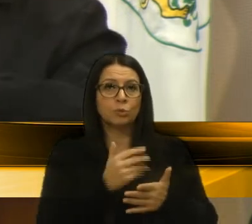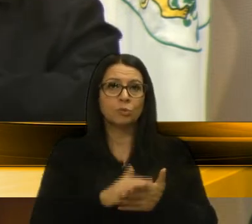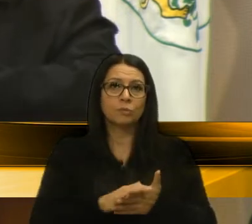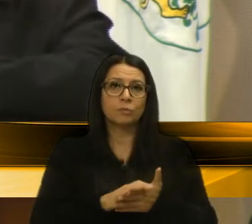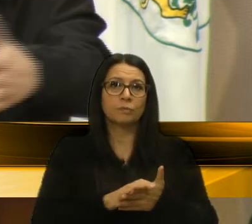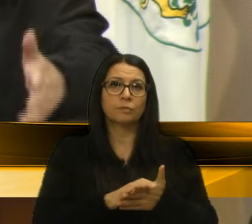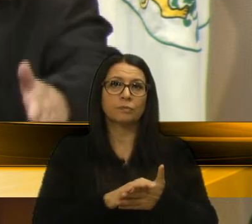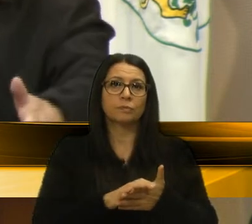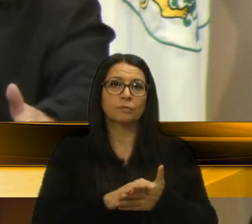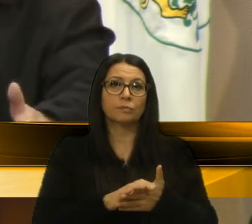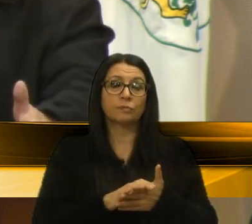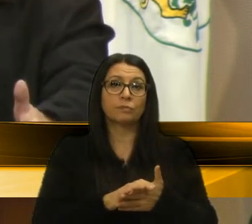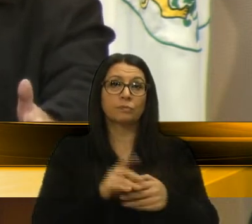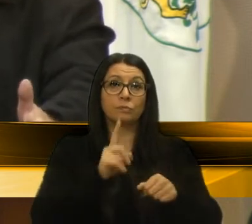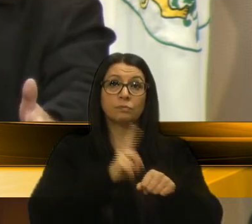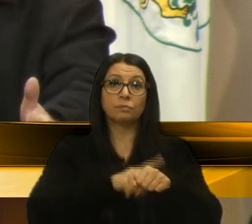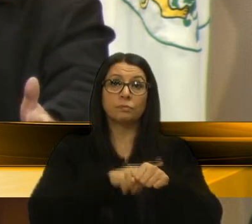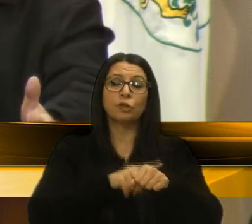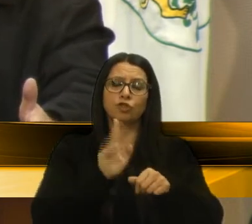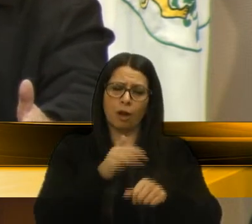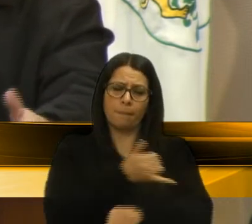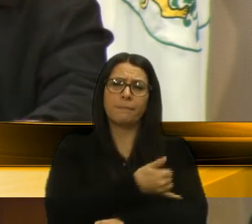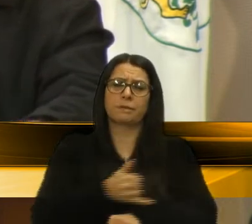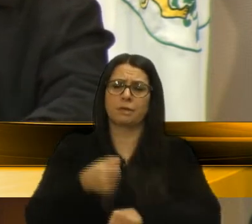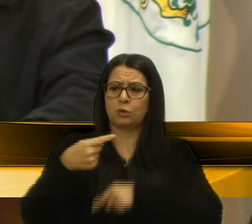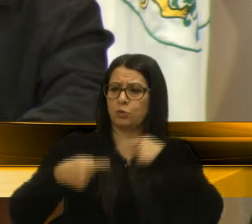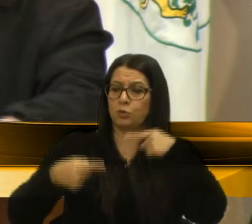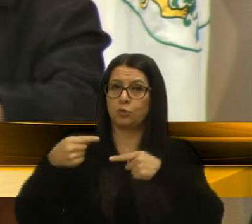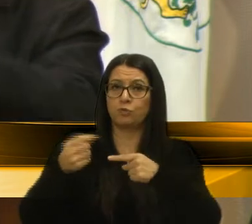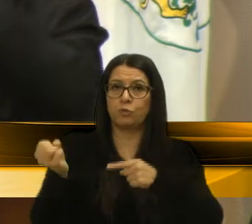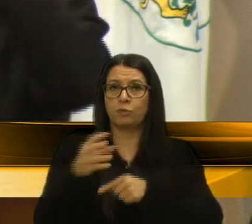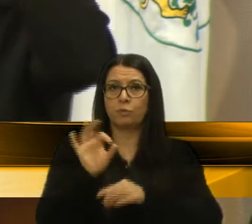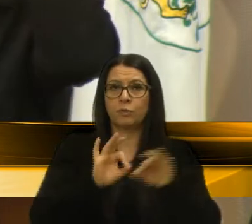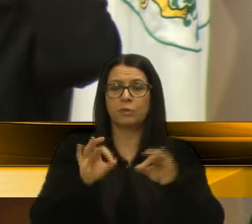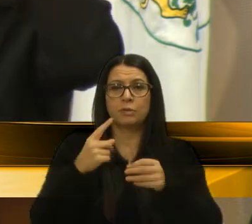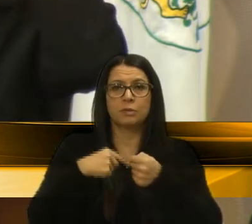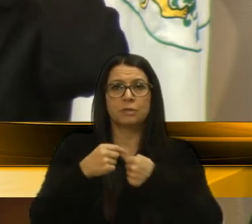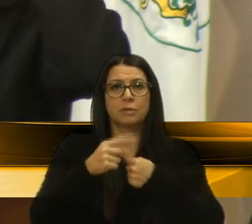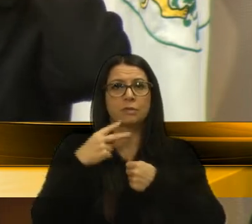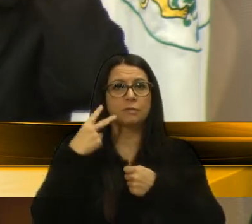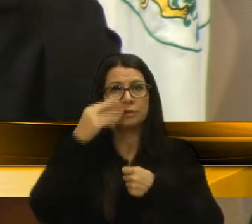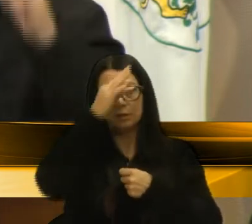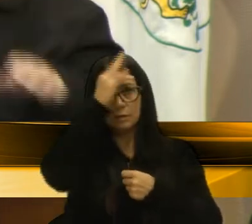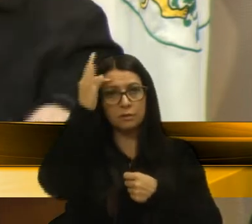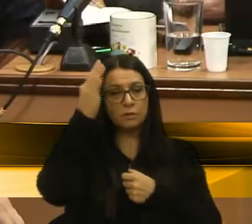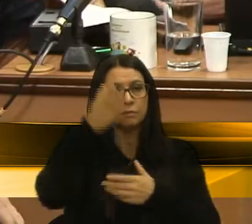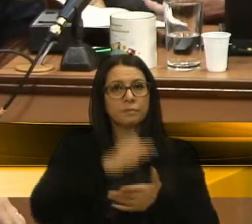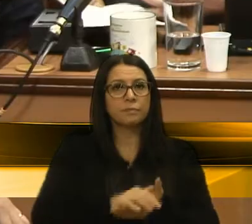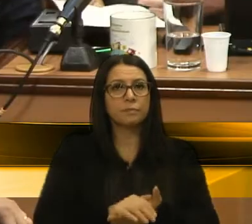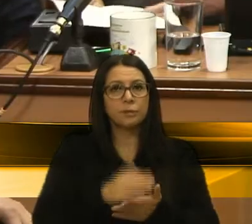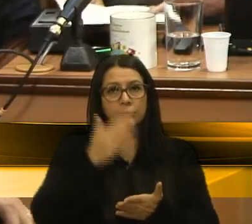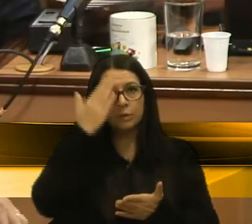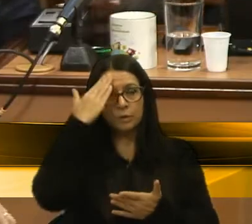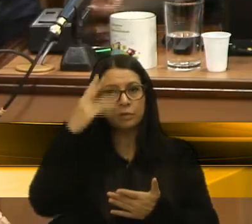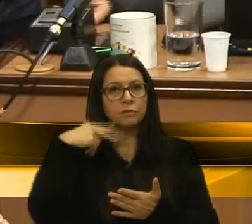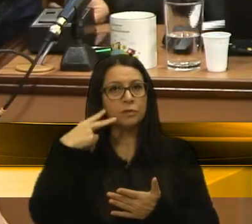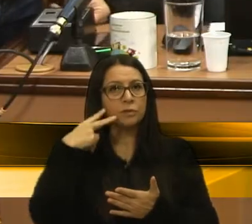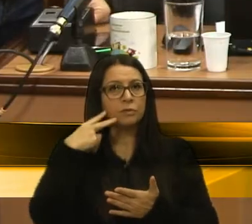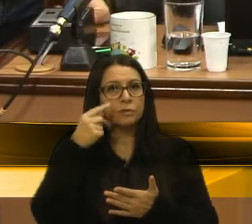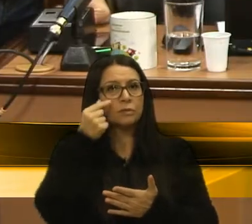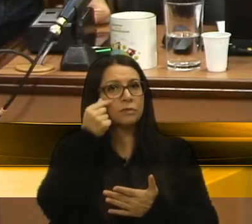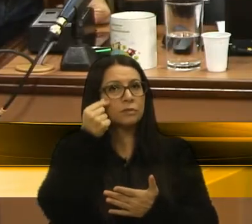todos os momentos que a gente passou, né, discutindo esse novo plano diretor. Pois não, vereador Gustavo? Muito obrigado, vereador Eloy